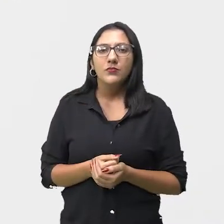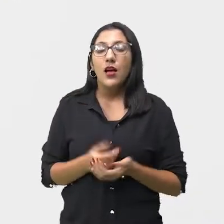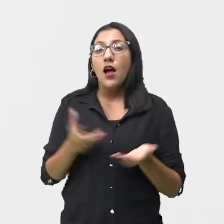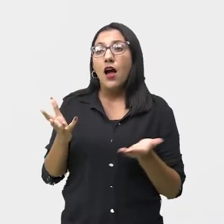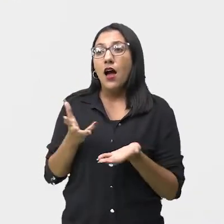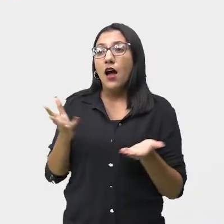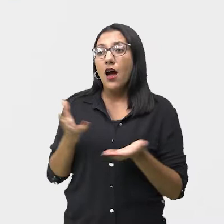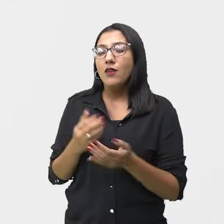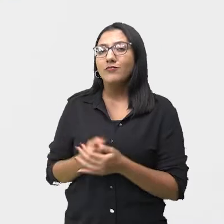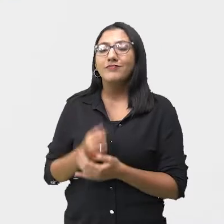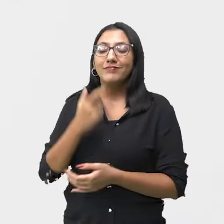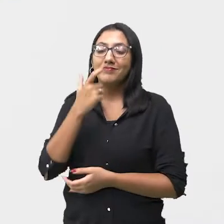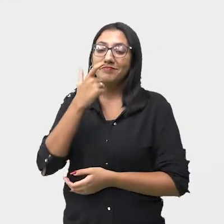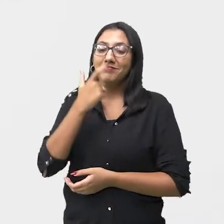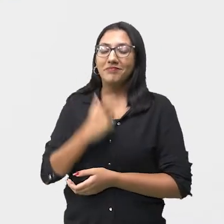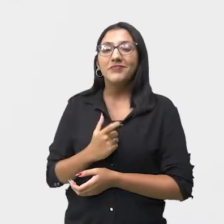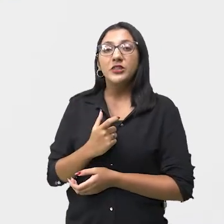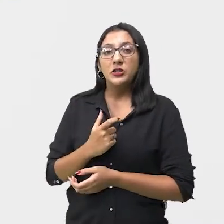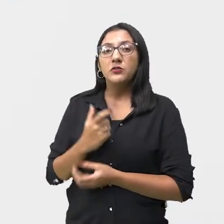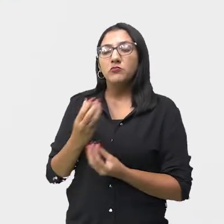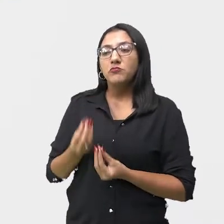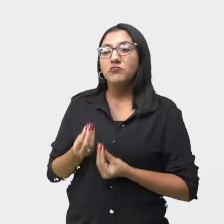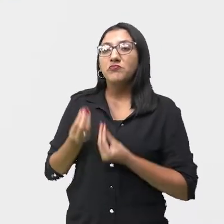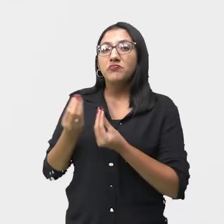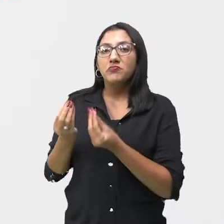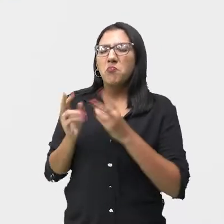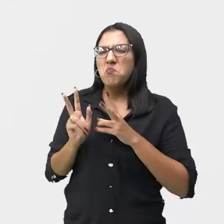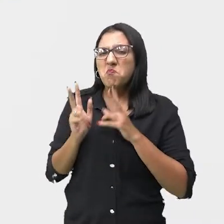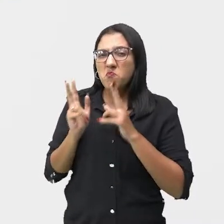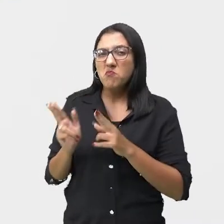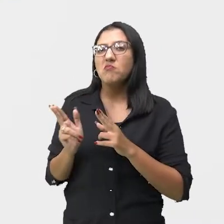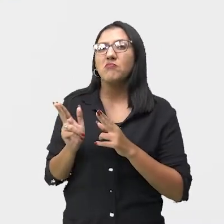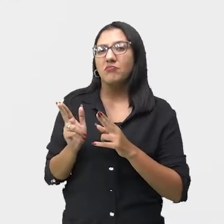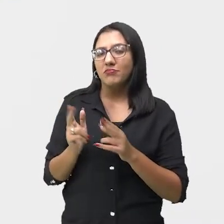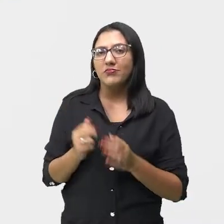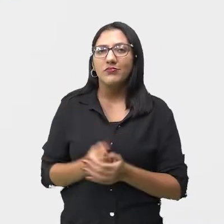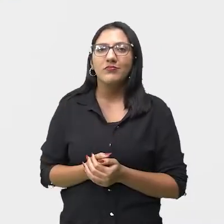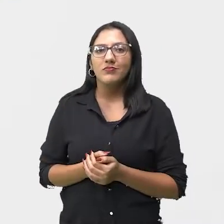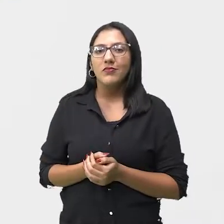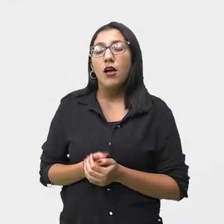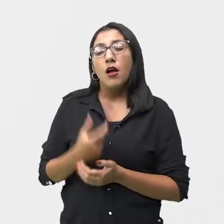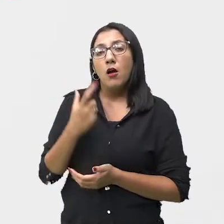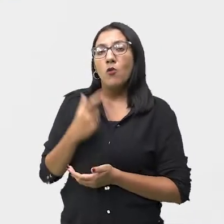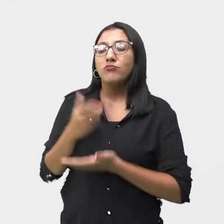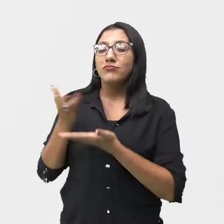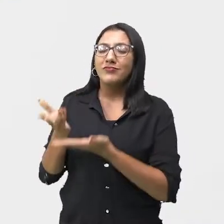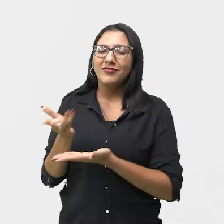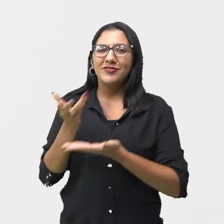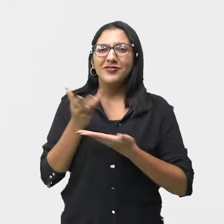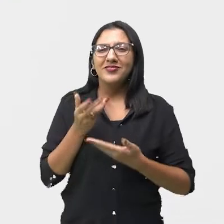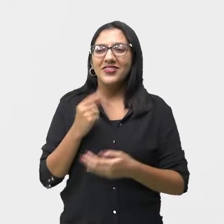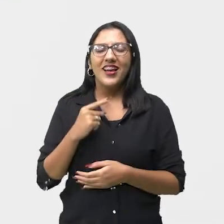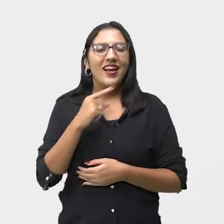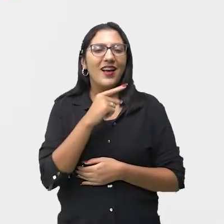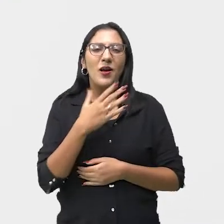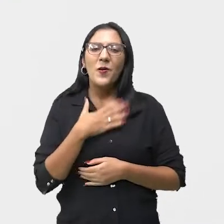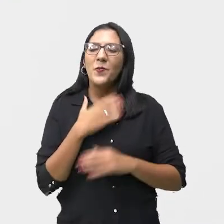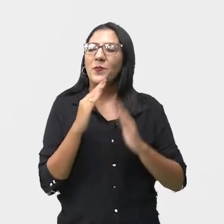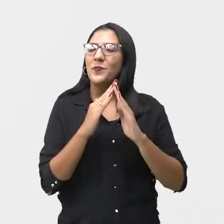Agora é chegada a minha vez de lhe pagar na mesma moeda. Venho convidá-la para ir jantar